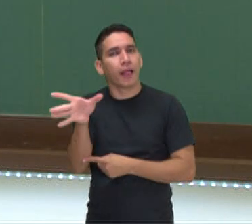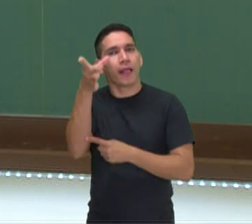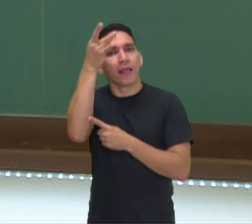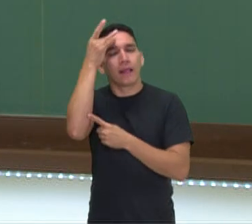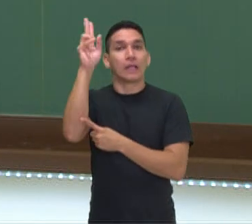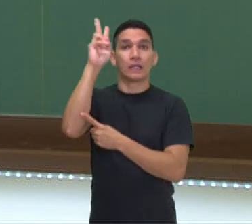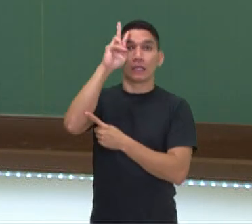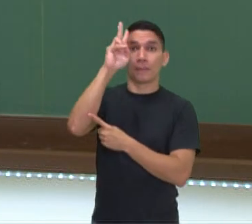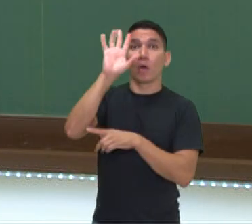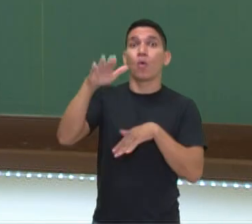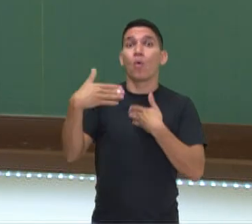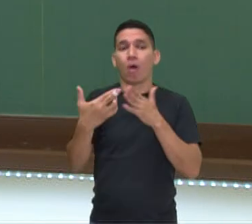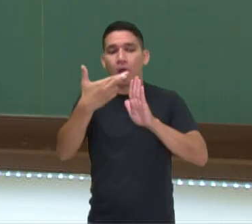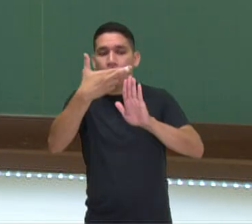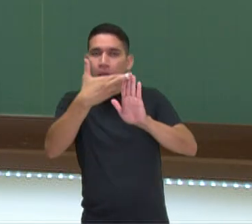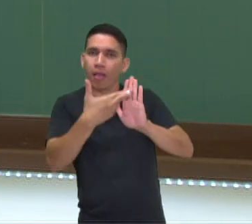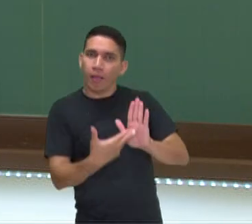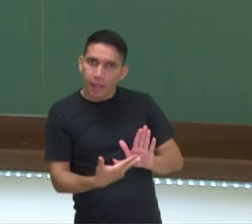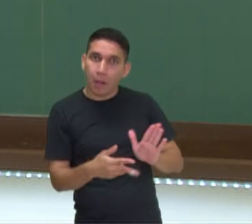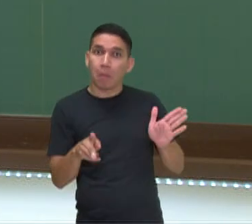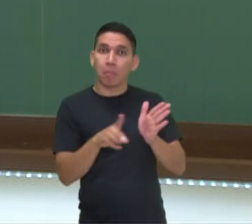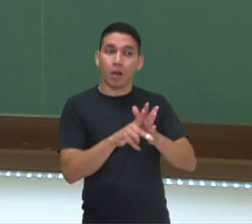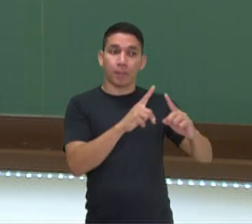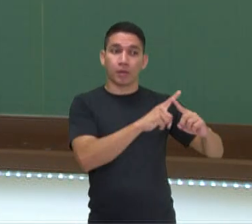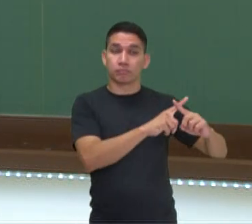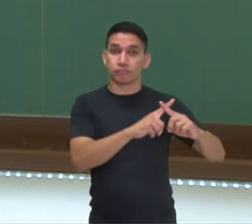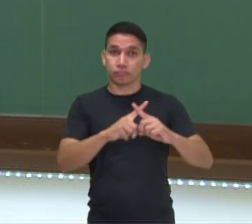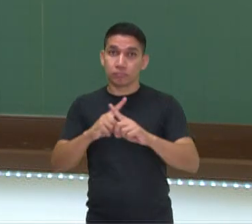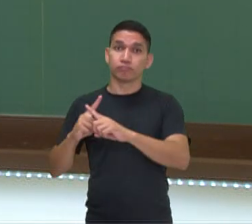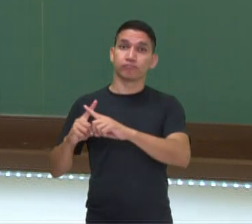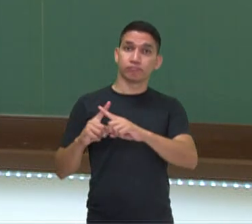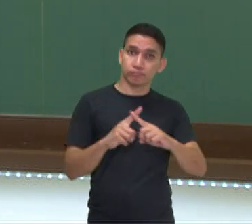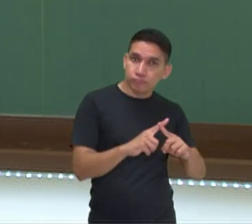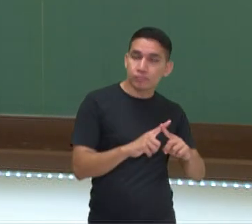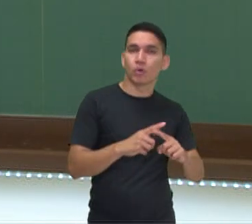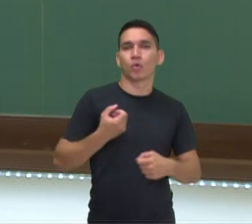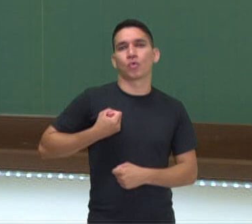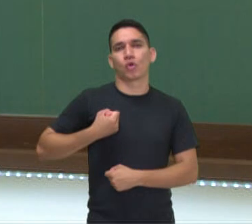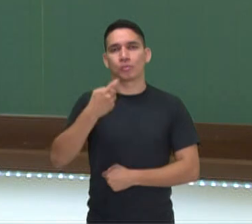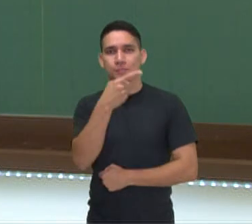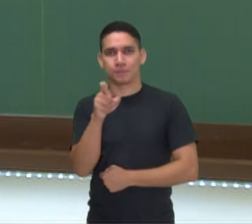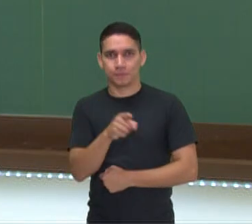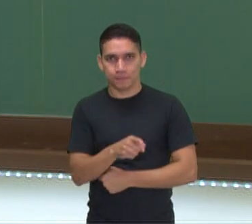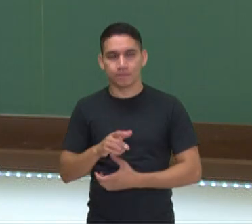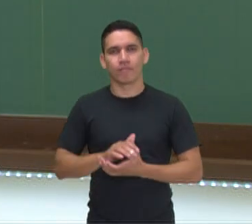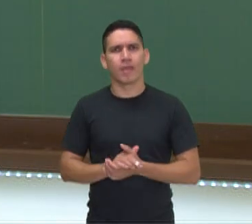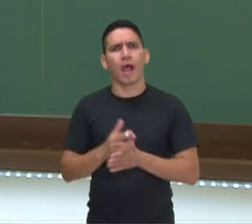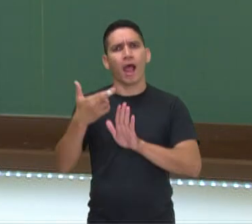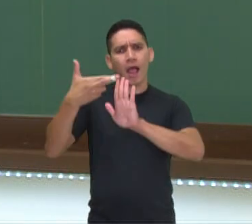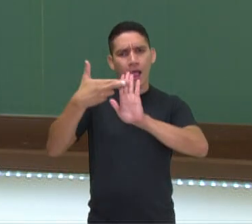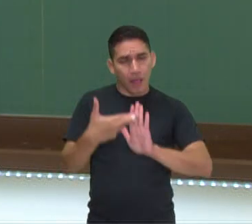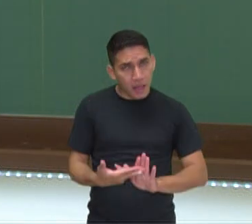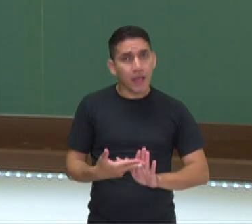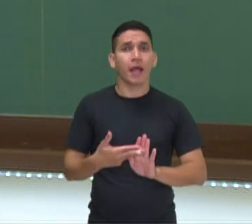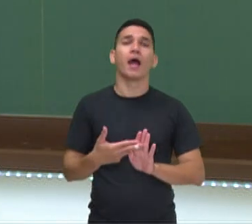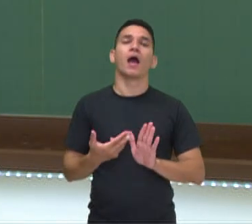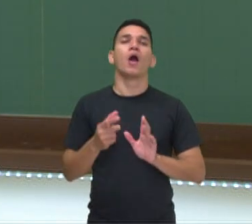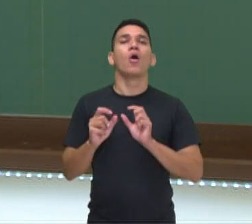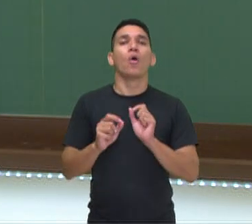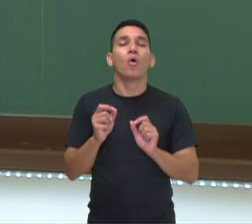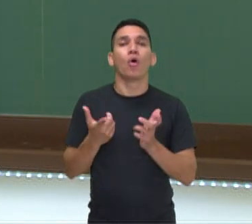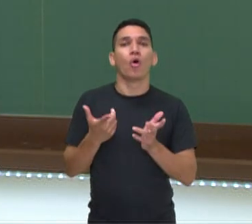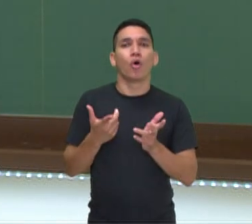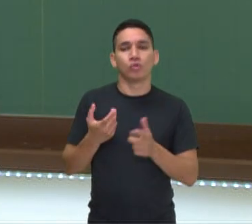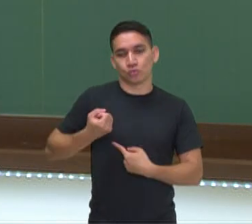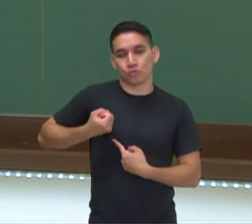sobre as regras de multiplicação dos números inteiros. As regras de multiplicação dos números